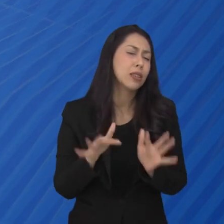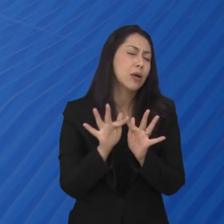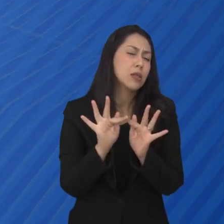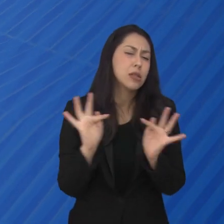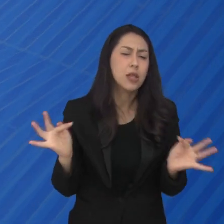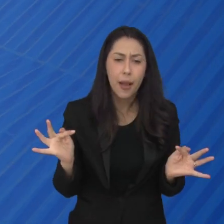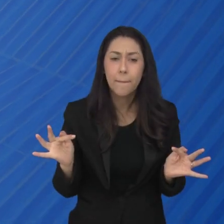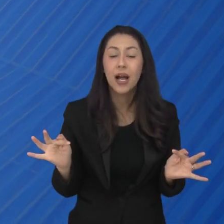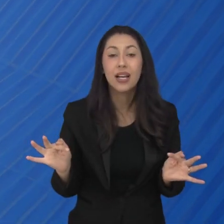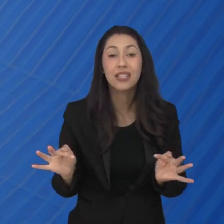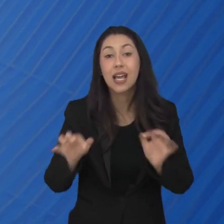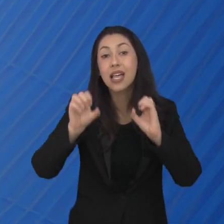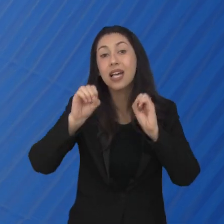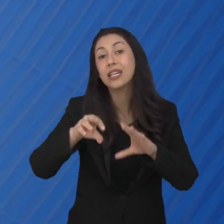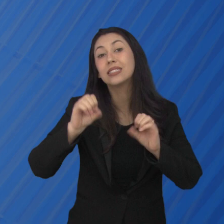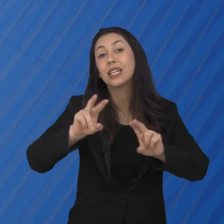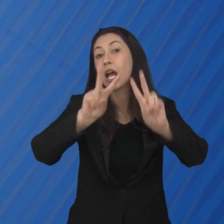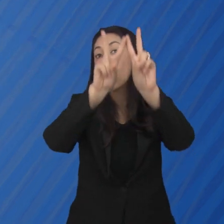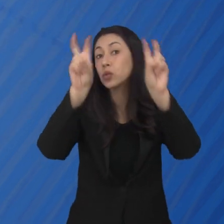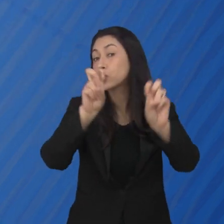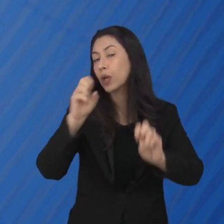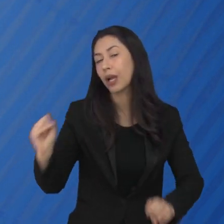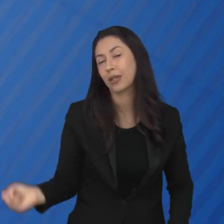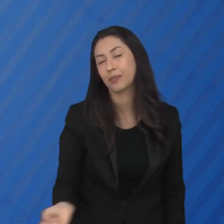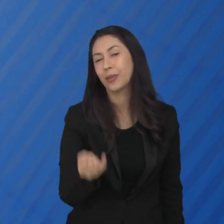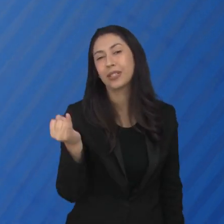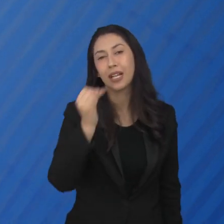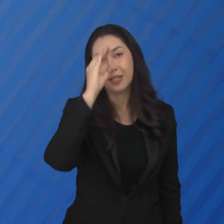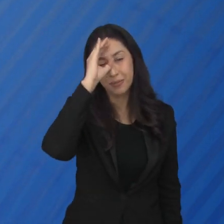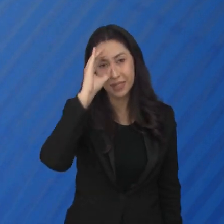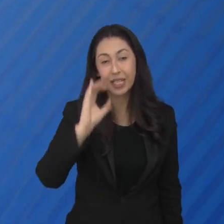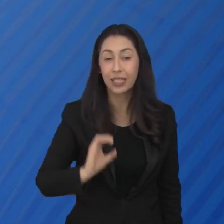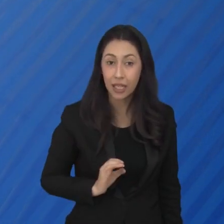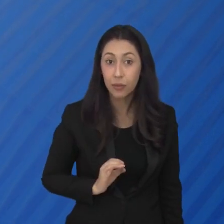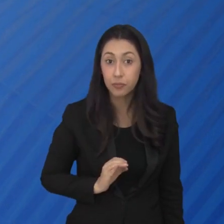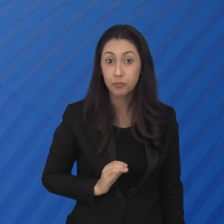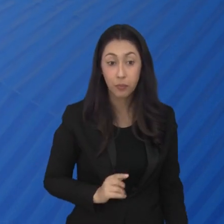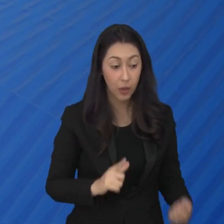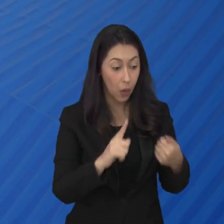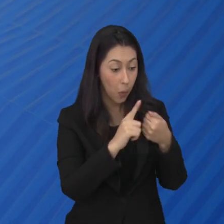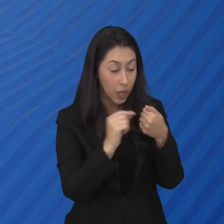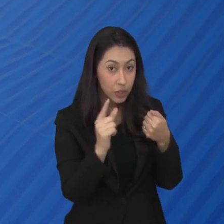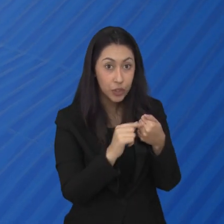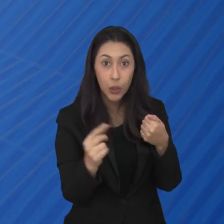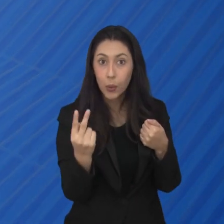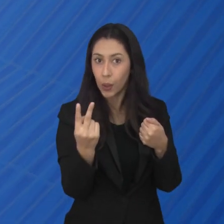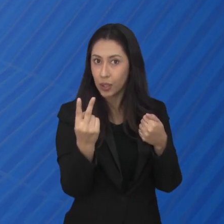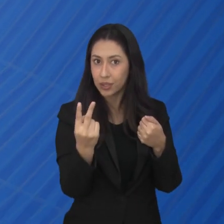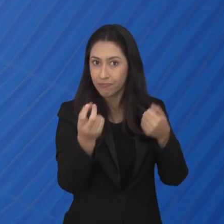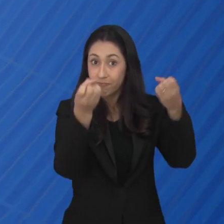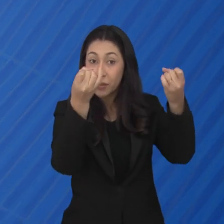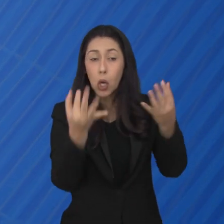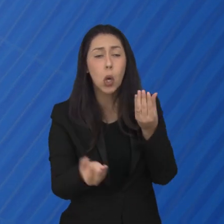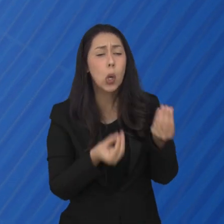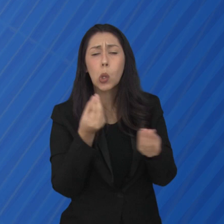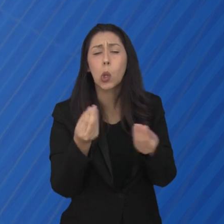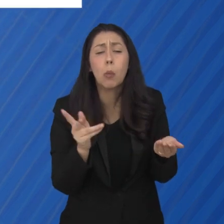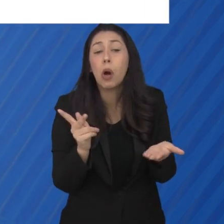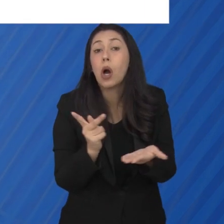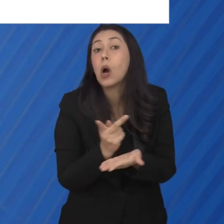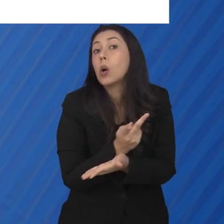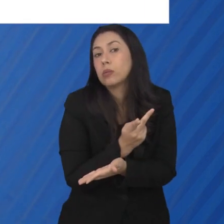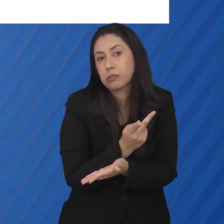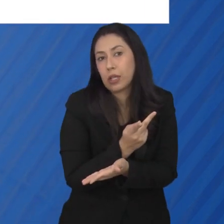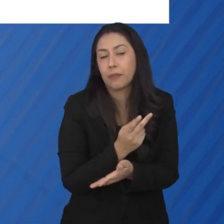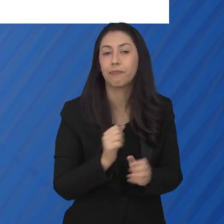leitor aprenda sobre temas relevantes para todo cidadão brasileiro. O artigo 2 descreve como deverá funcionar o projeto.